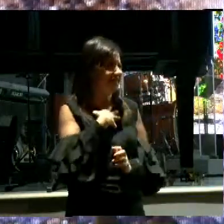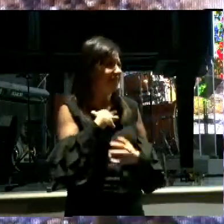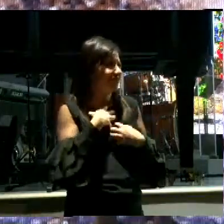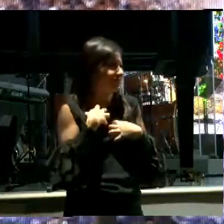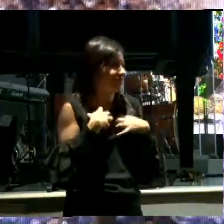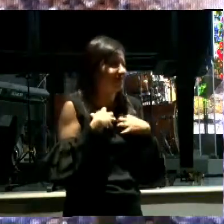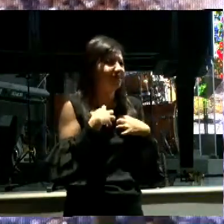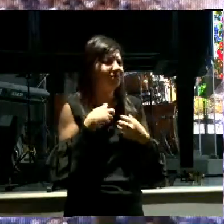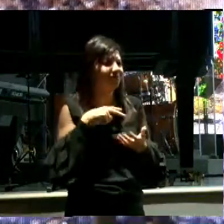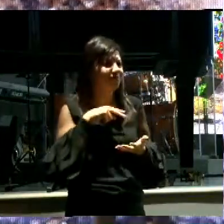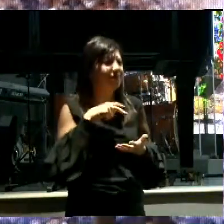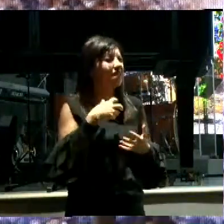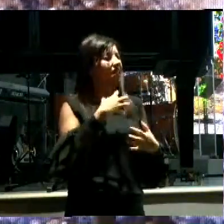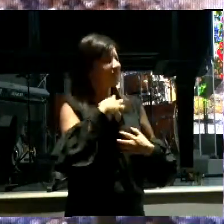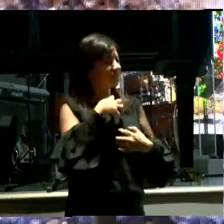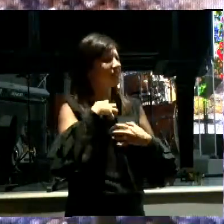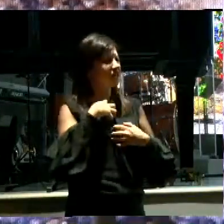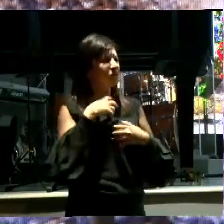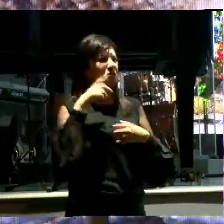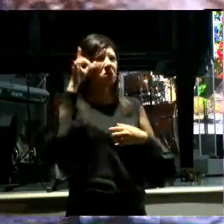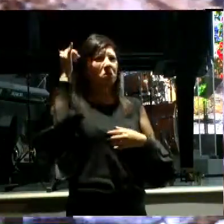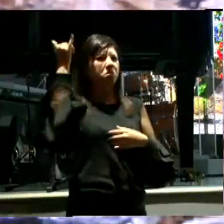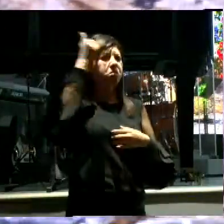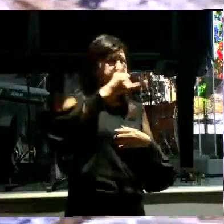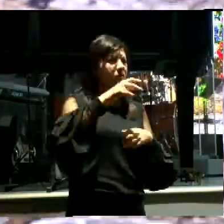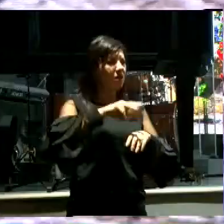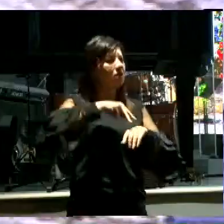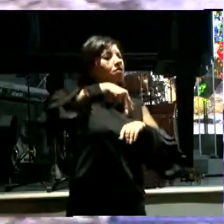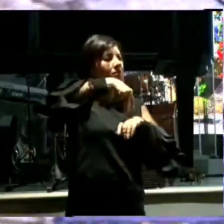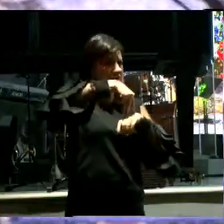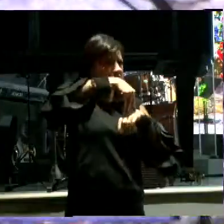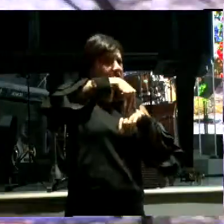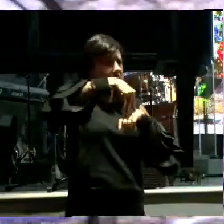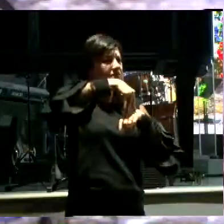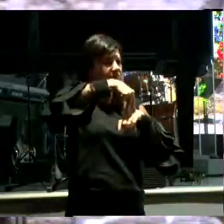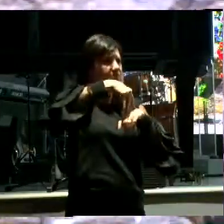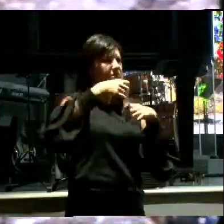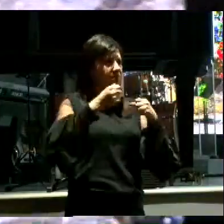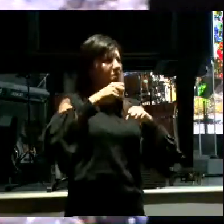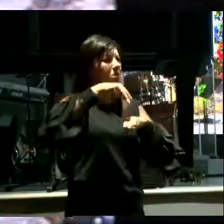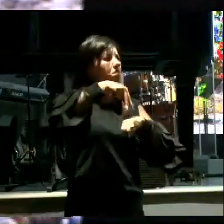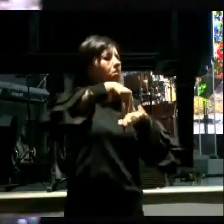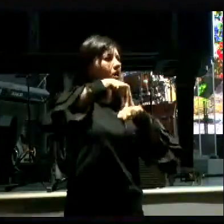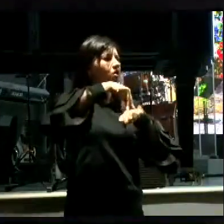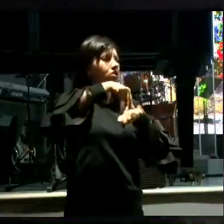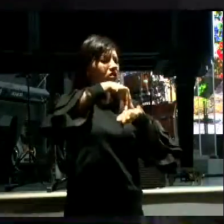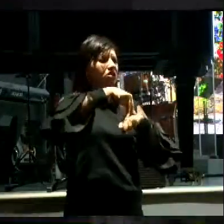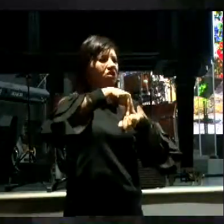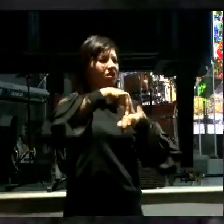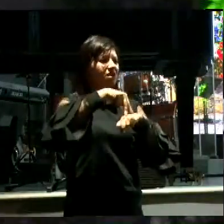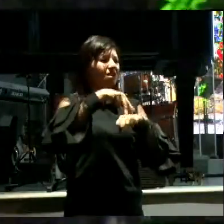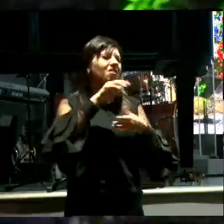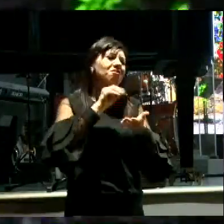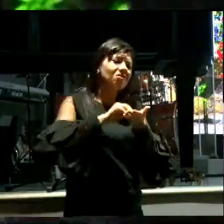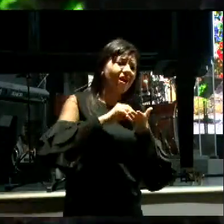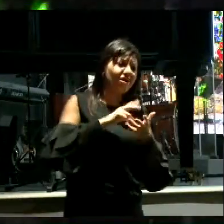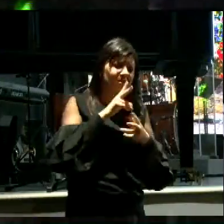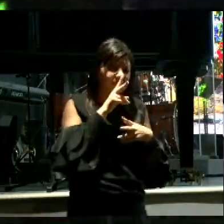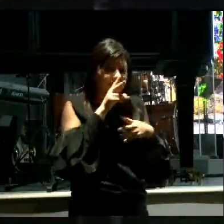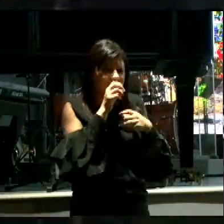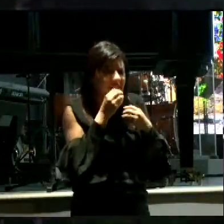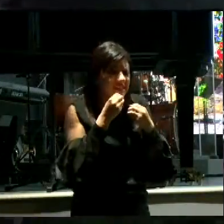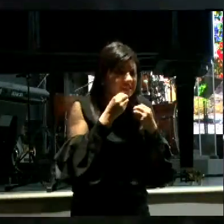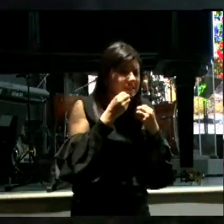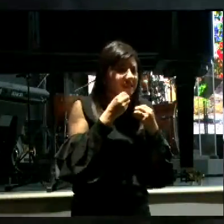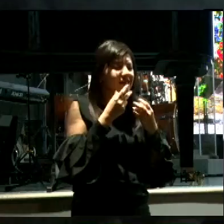você ficasse de pé. Você tem essa força aí dentro de você que você não consegue nem explicar direito o que, que acontece. Mary,